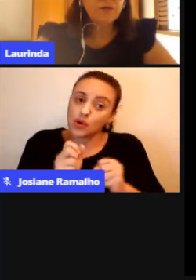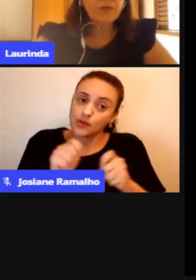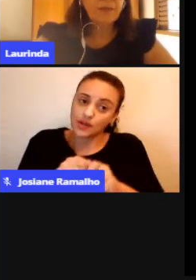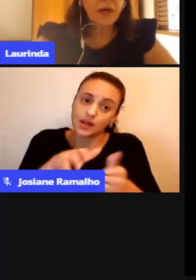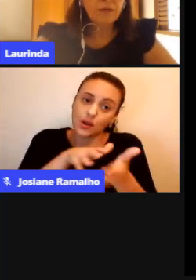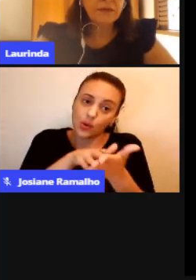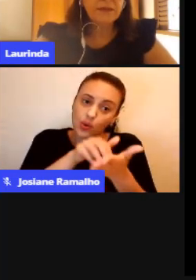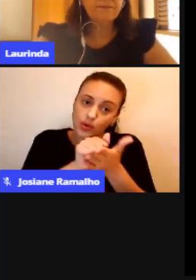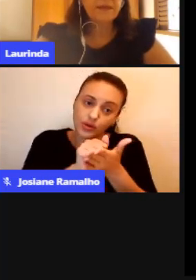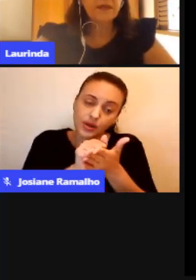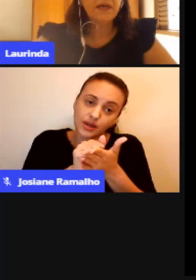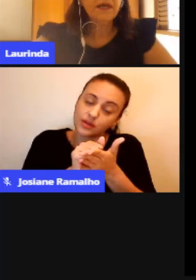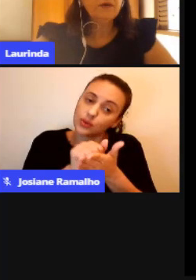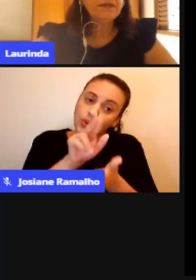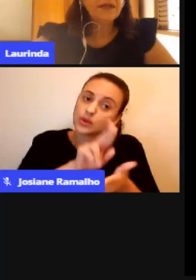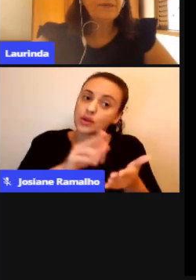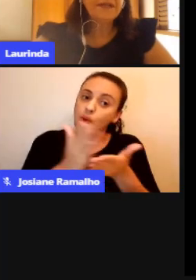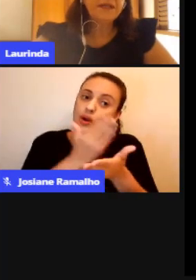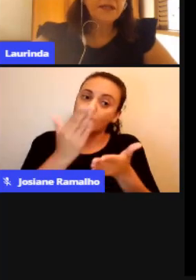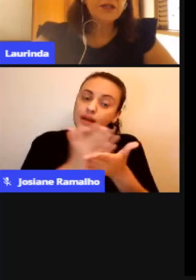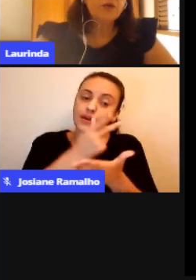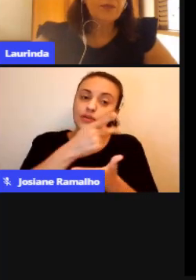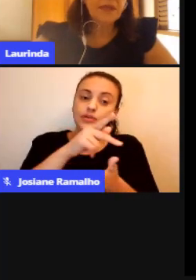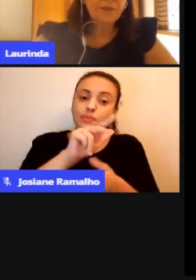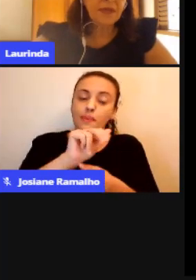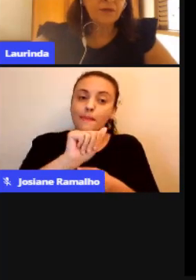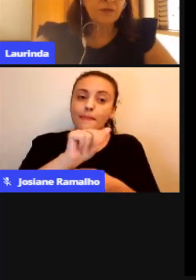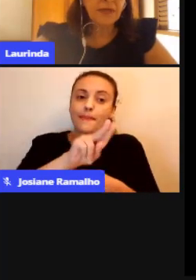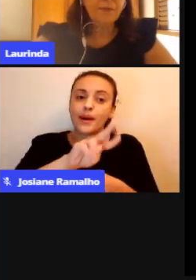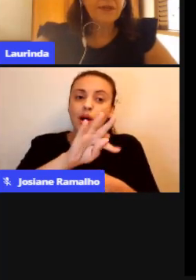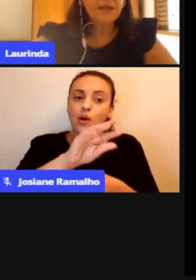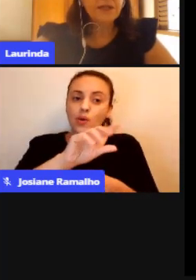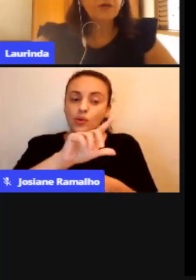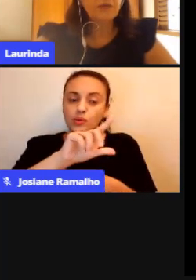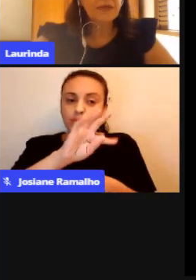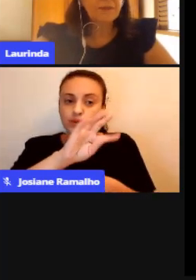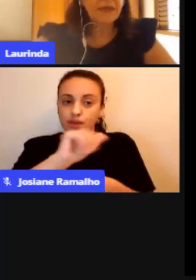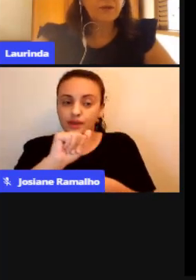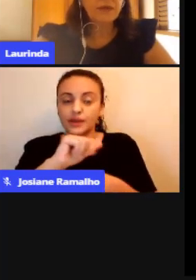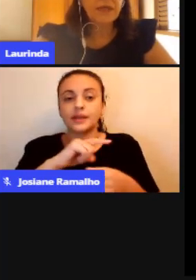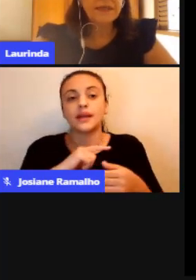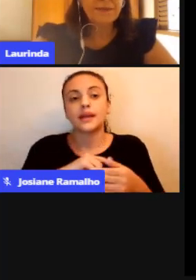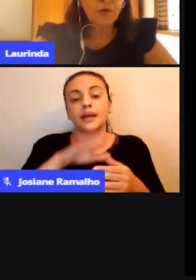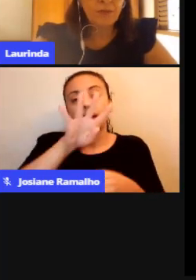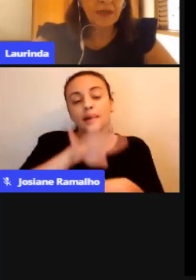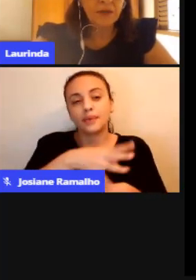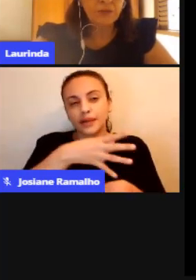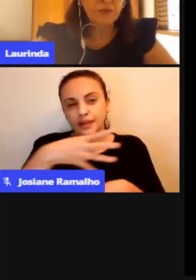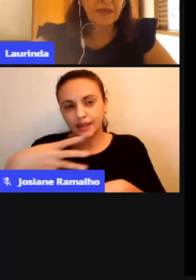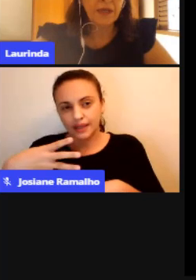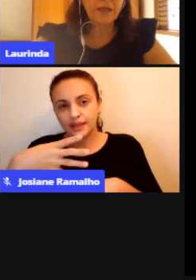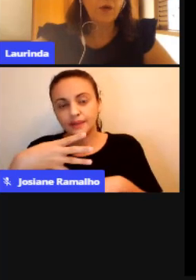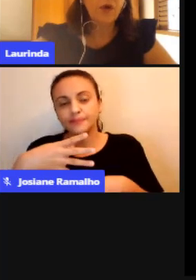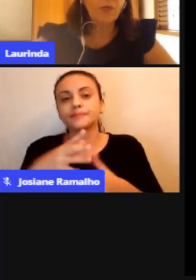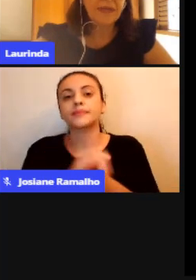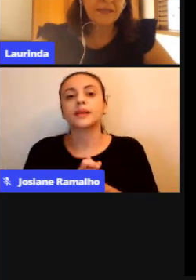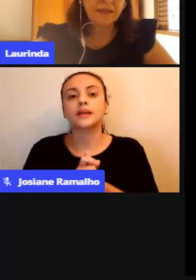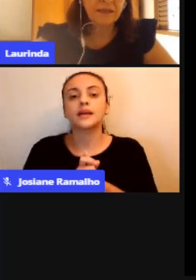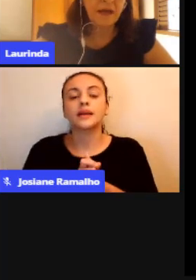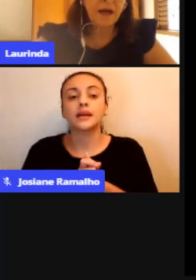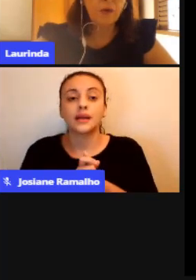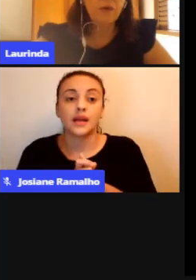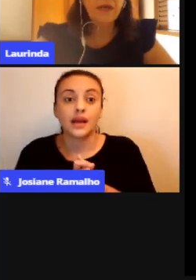com o caderno de pauta. Eu tenho a planilha de acompanhamento, que a planilha de acompanhamento, nesse momento, que não